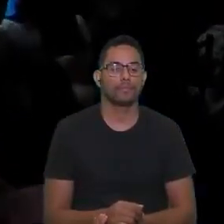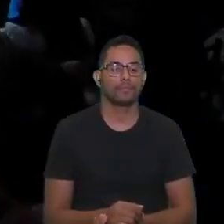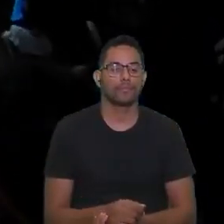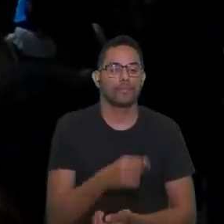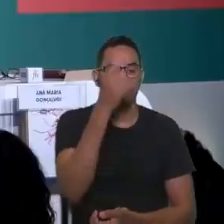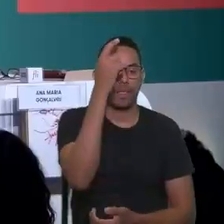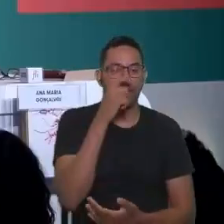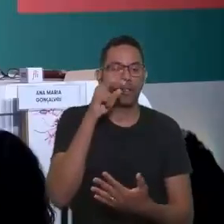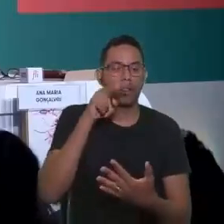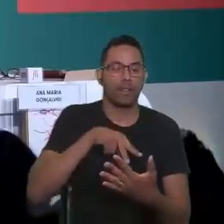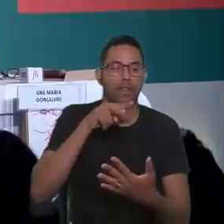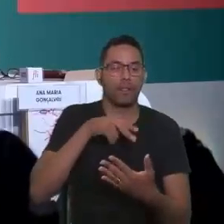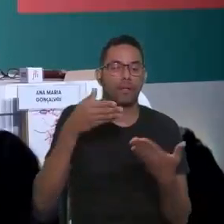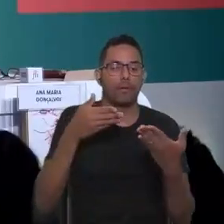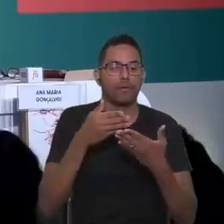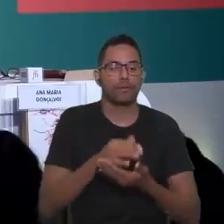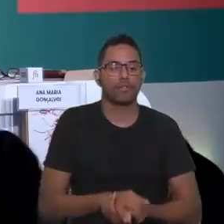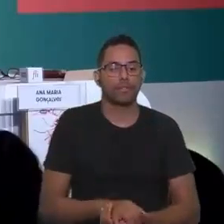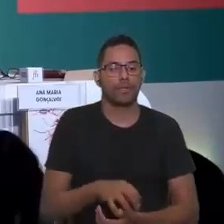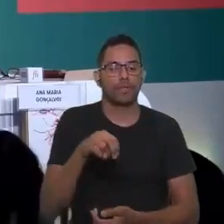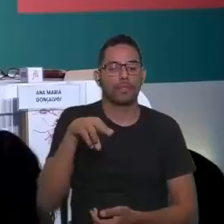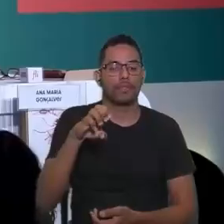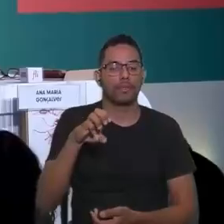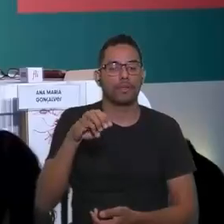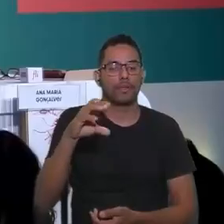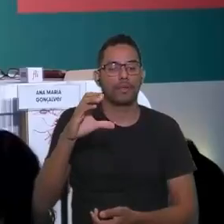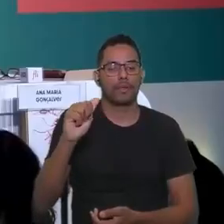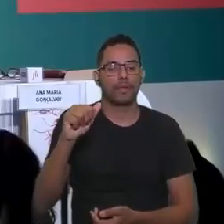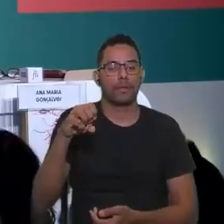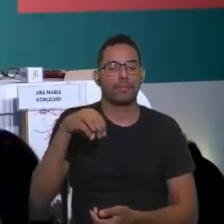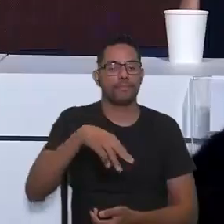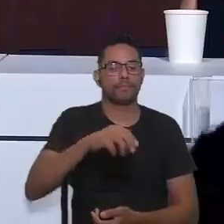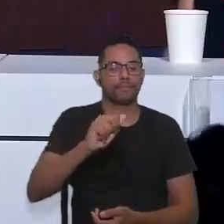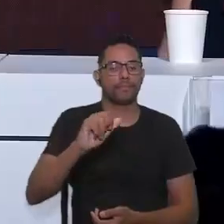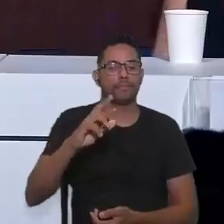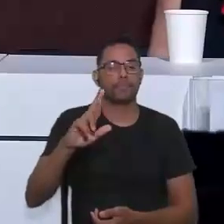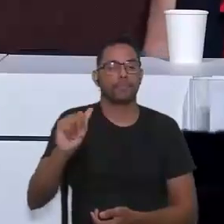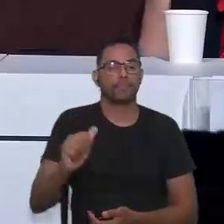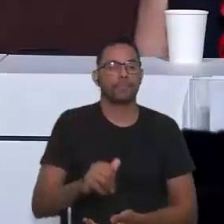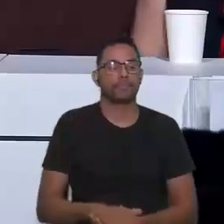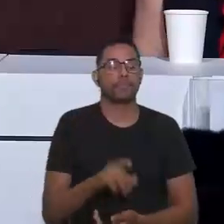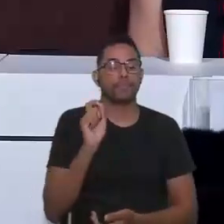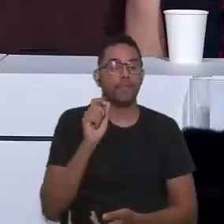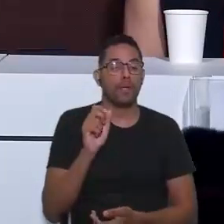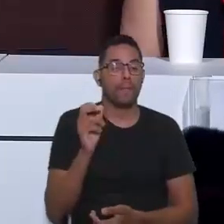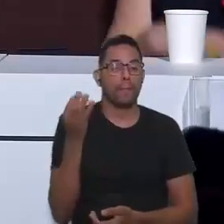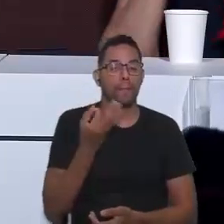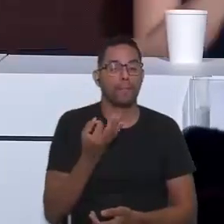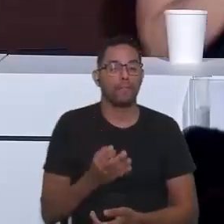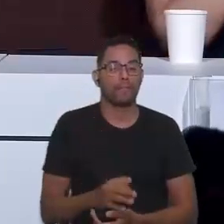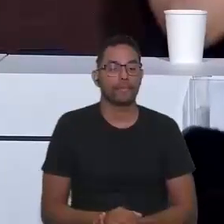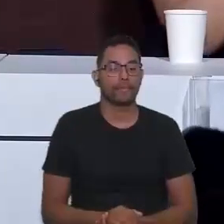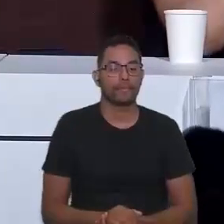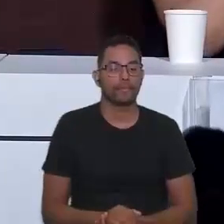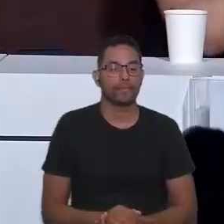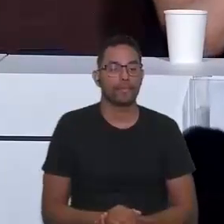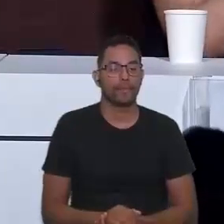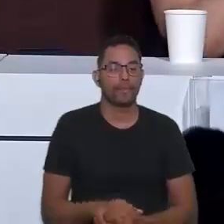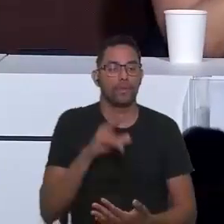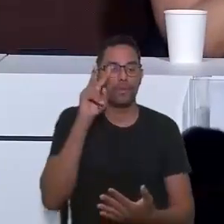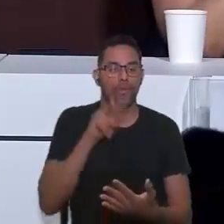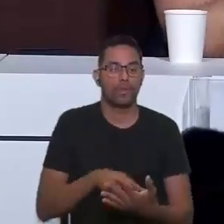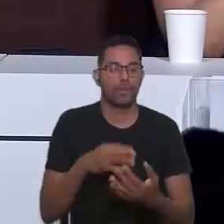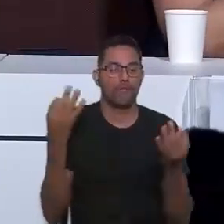eu li hoje a Neca, da Mara Moira, que é incrível. É um livro